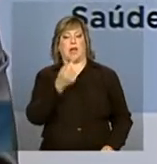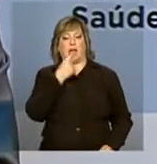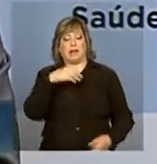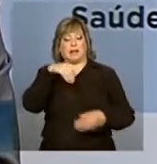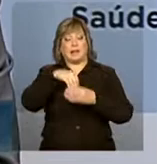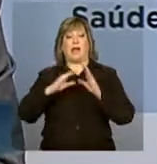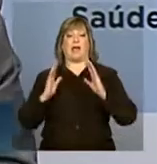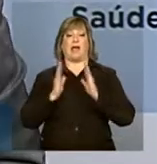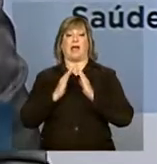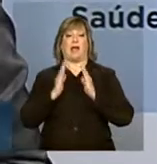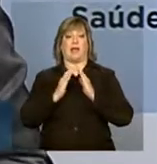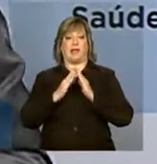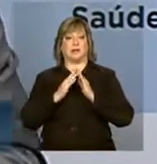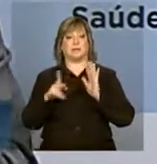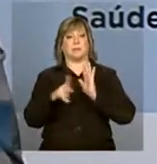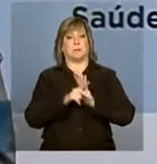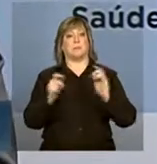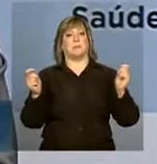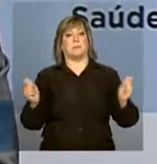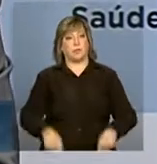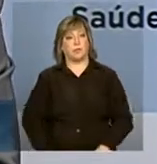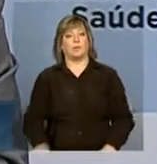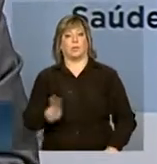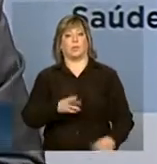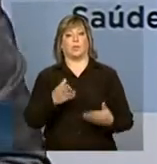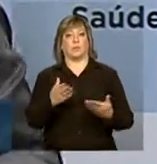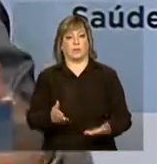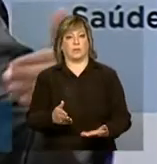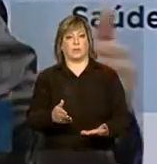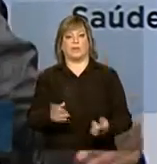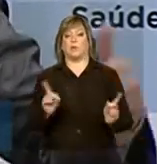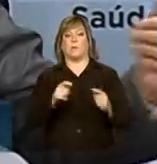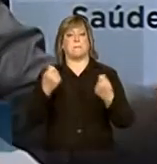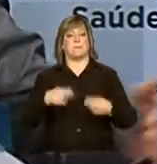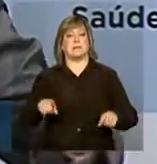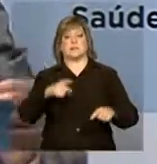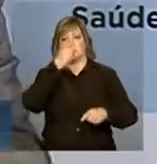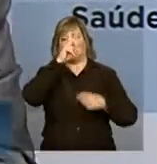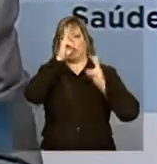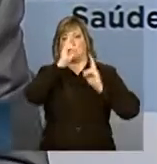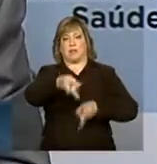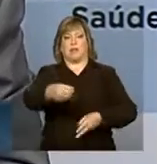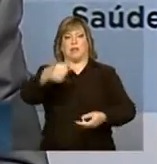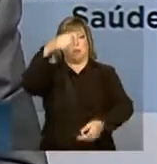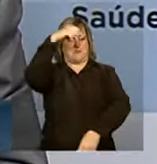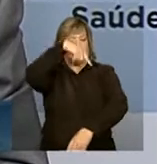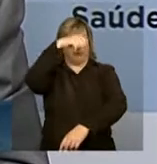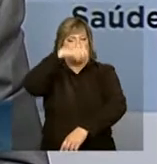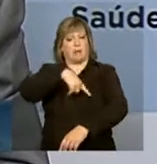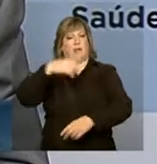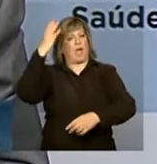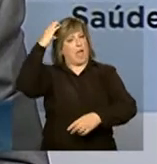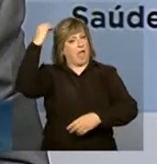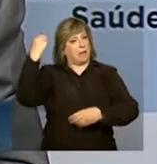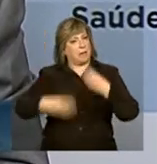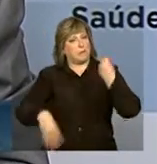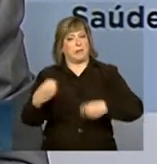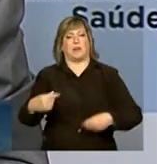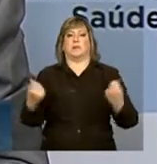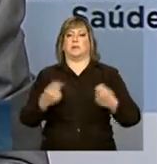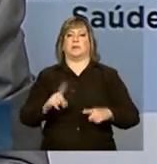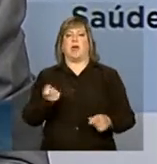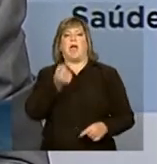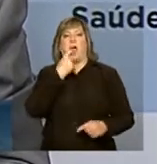dentro do ambiente fora hospitalar, fora inclusive do ambulatório, além das sessões ambulatoriais ou intra-hospitalares de